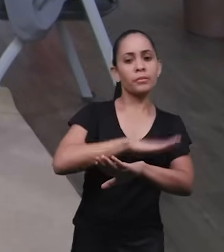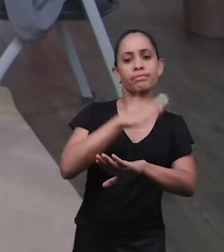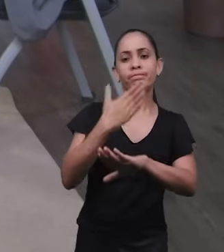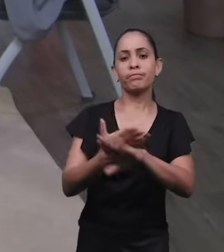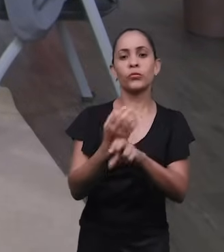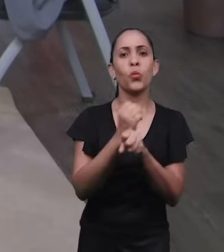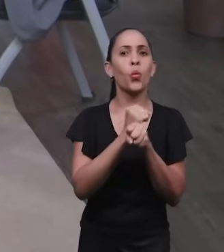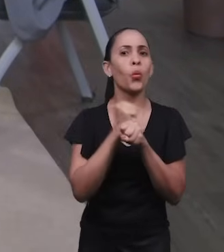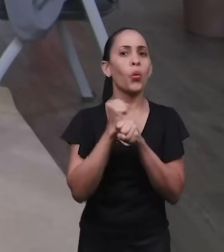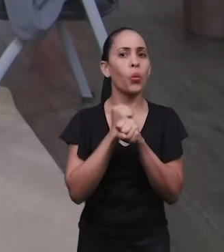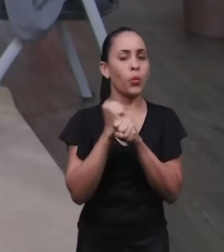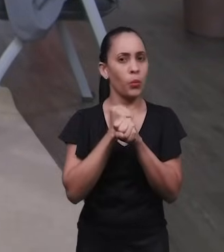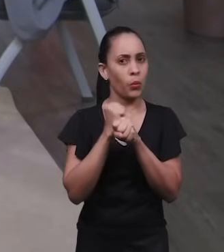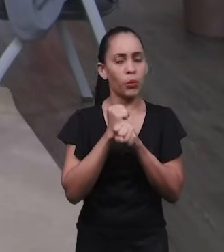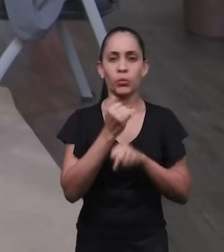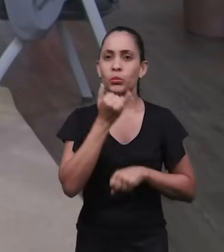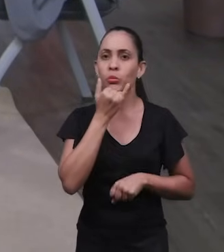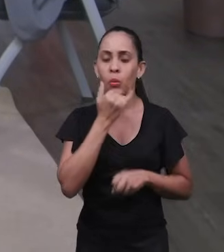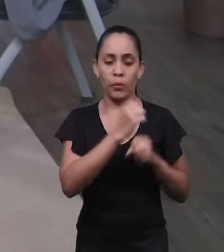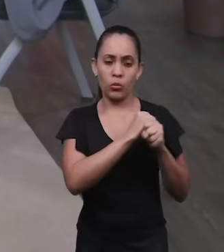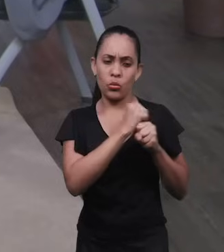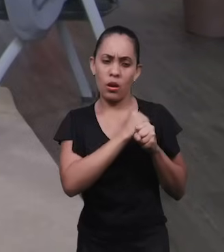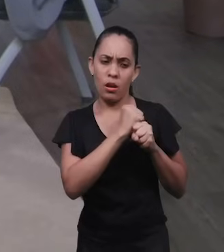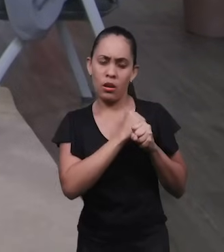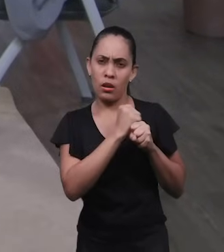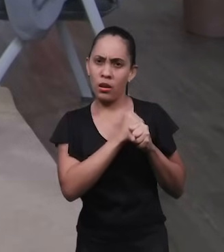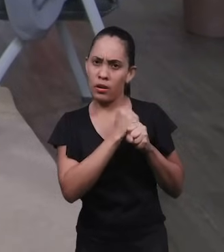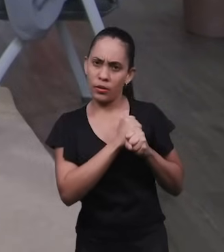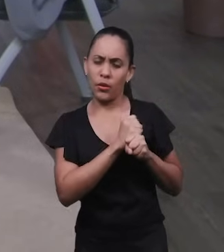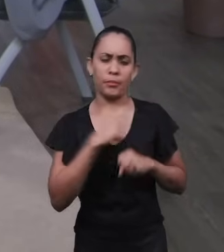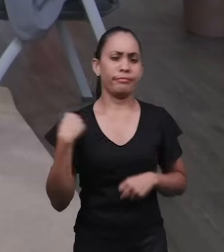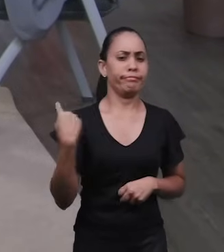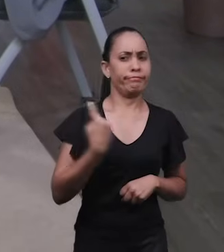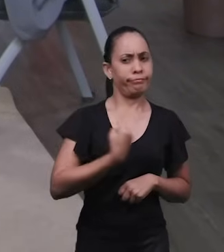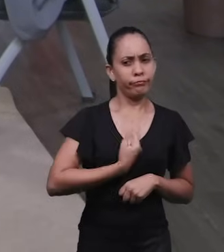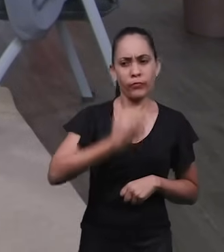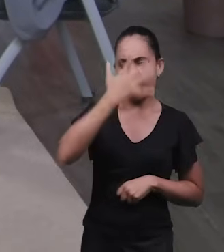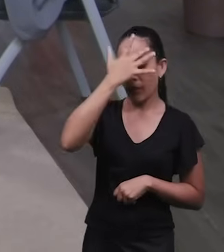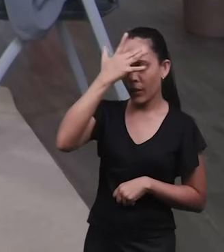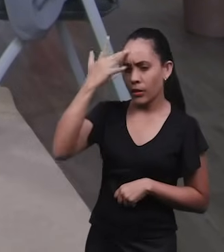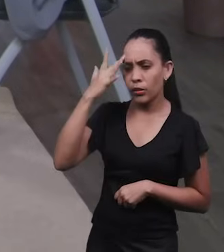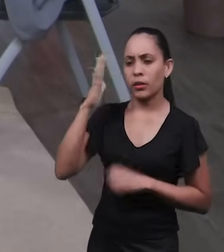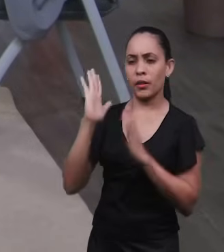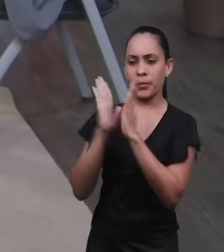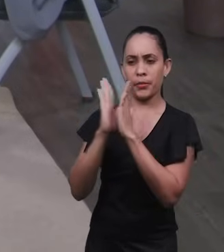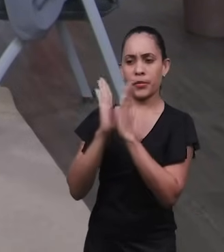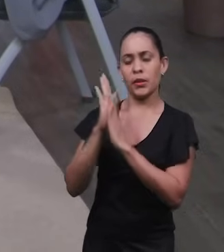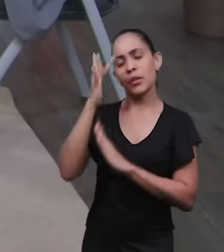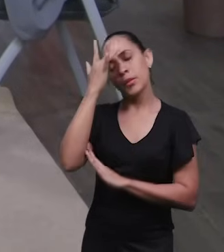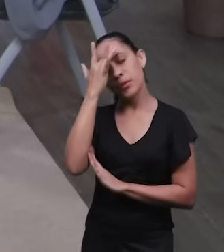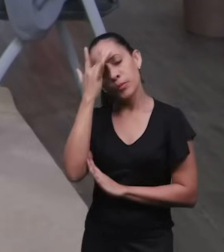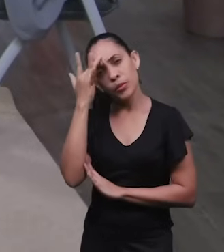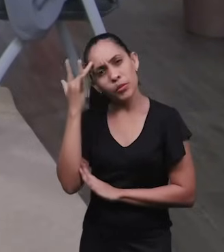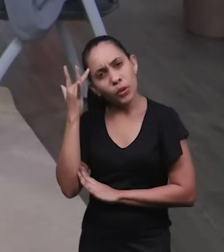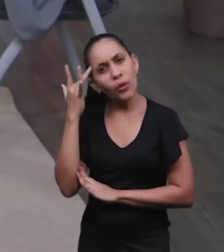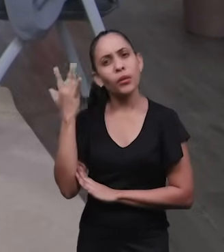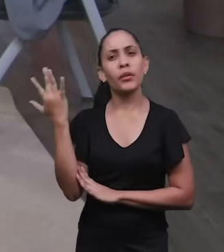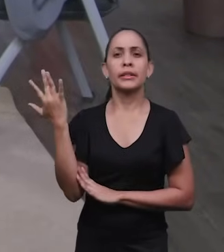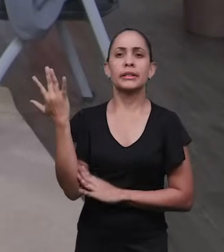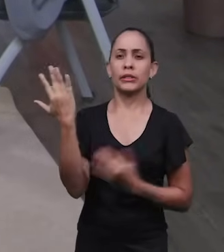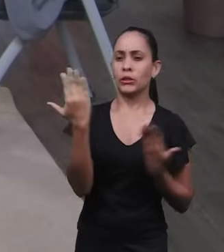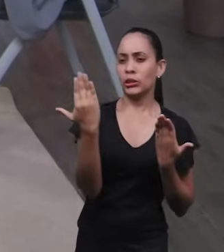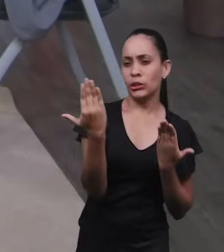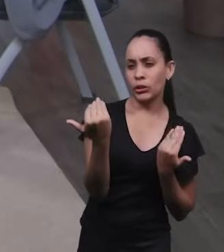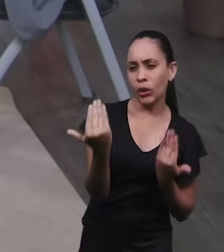durante todo o ano que ela é direcionada. Ora às autoridades, ora às crianças, ora aos jovens,